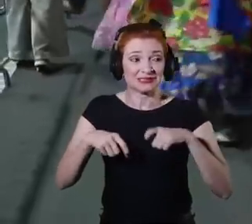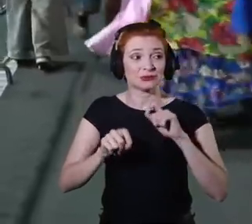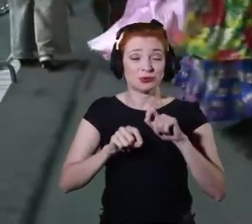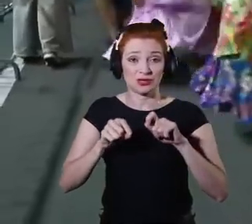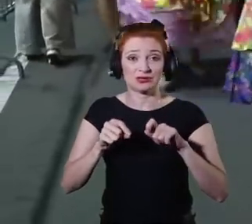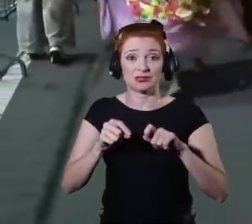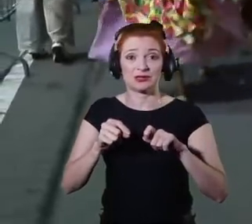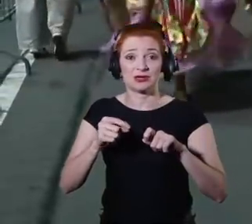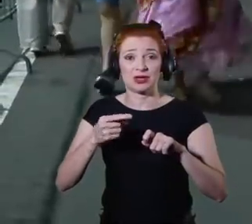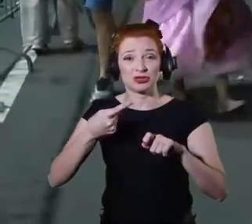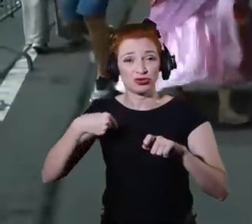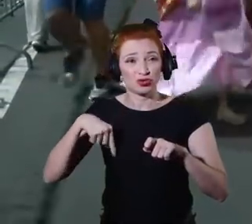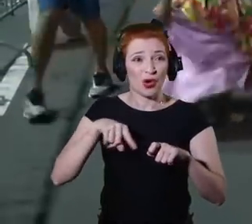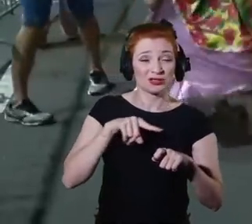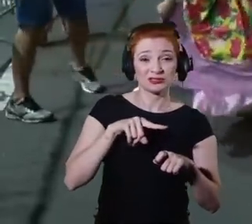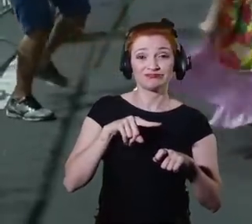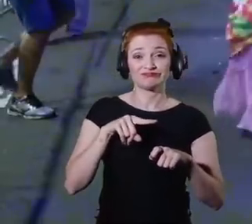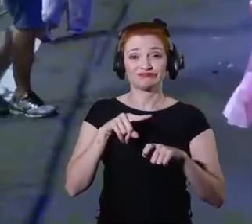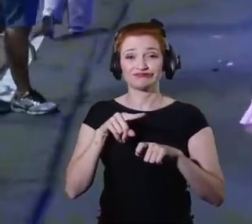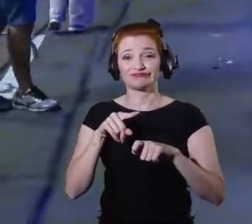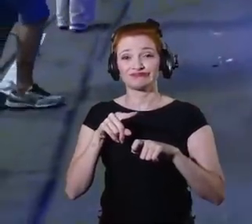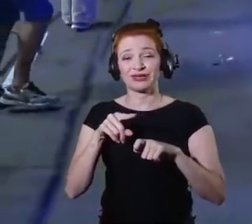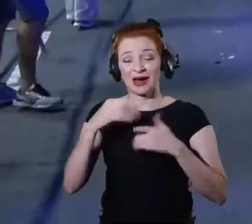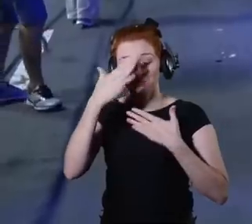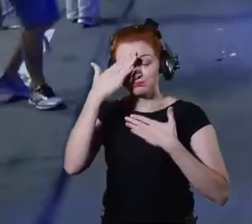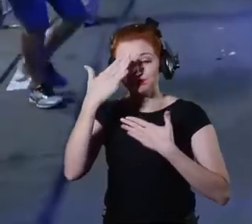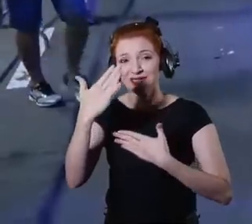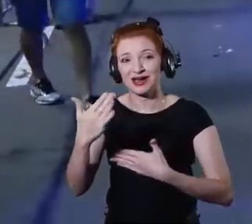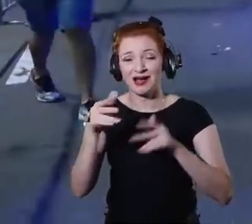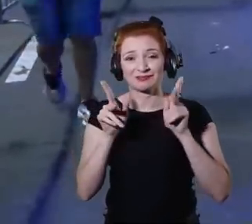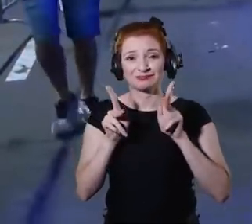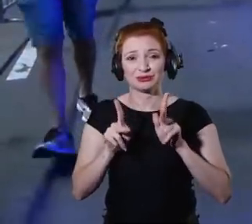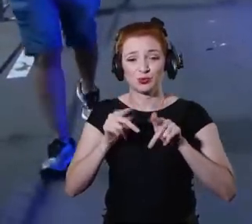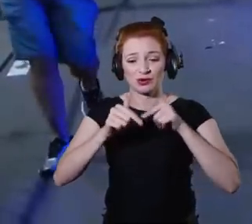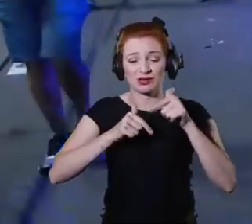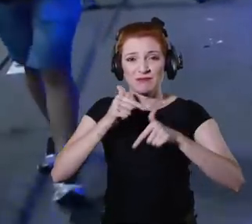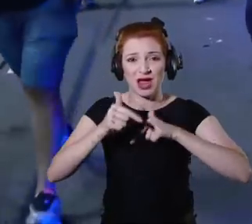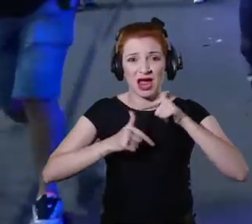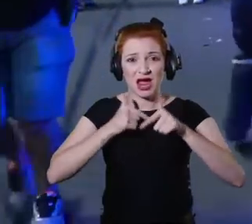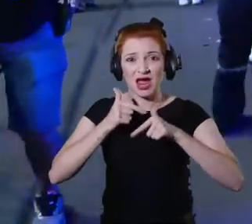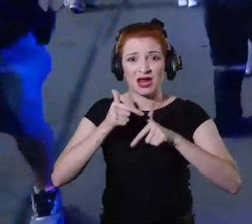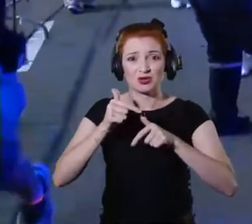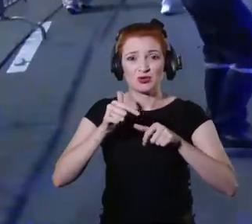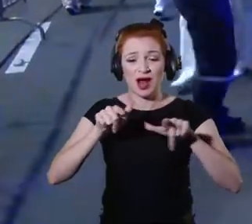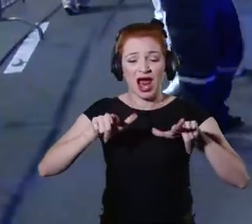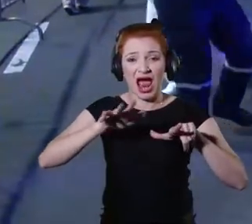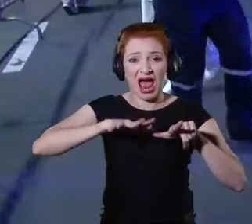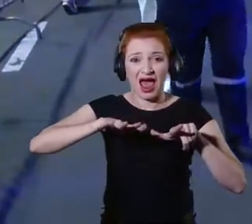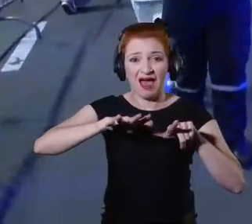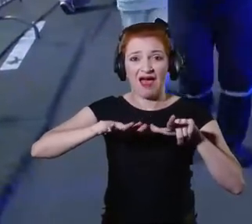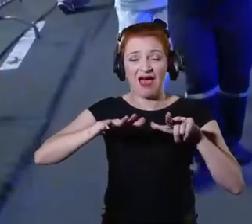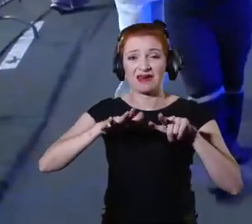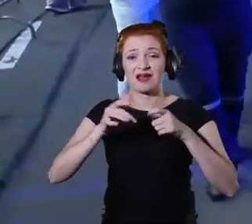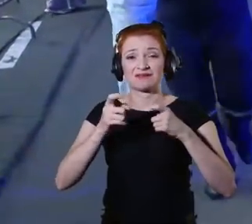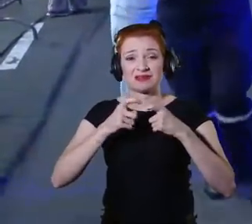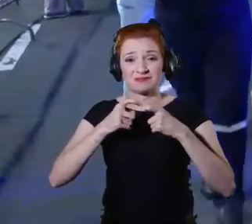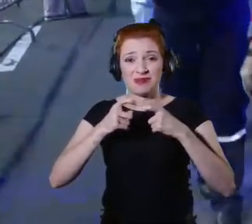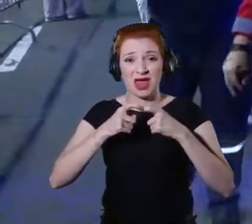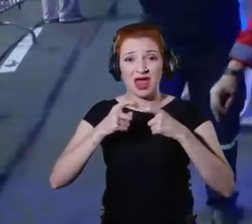mãos, aquelas mãos que lutaram para que corações continuassem pulsando, dos profissionais de saúde,